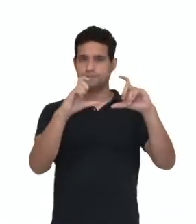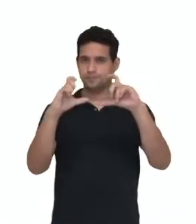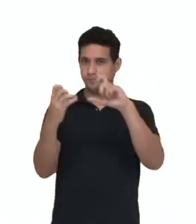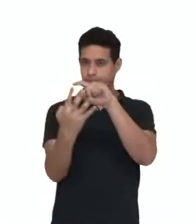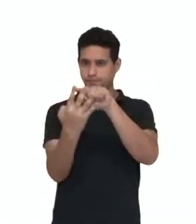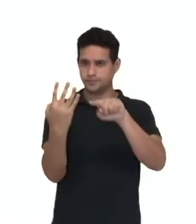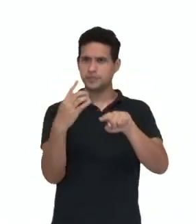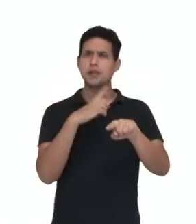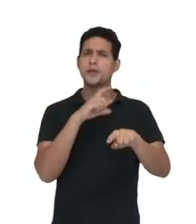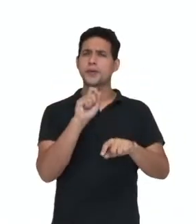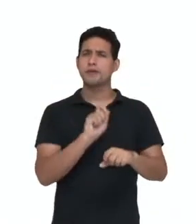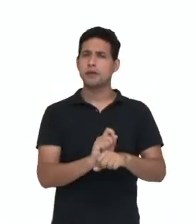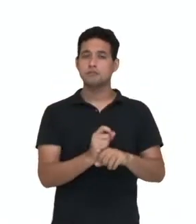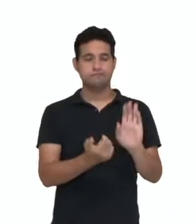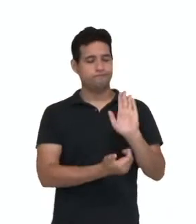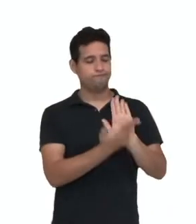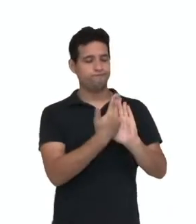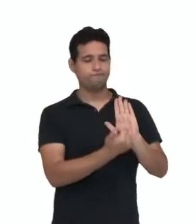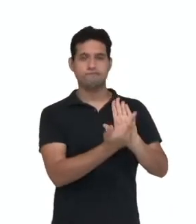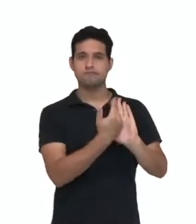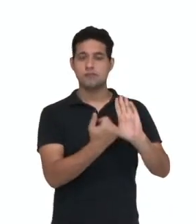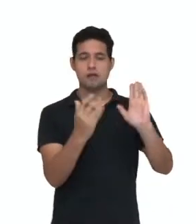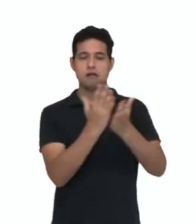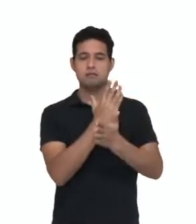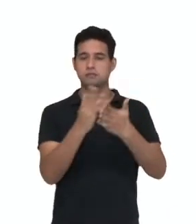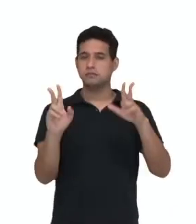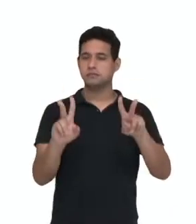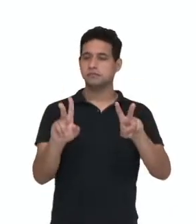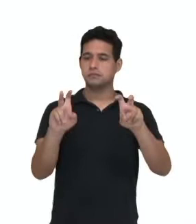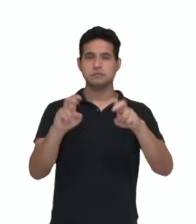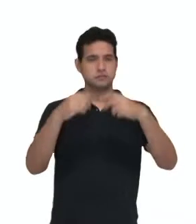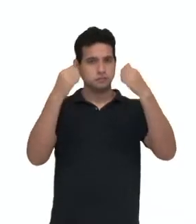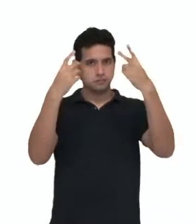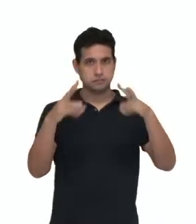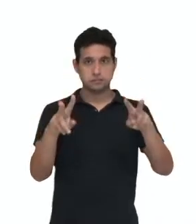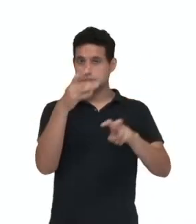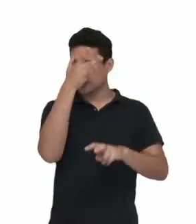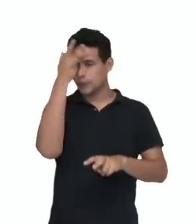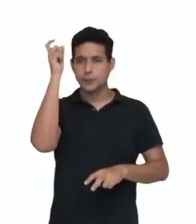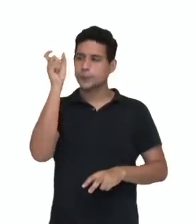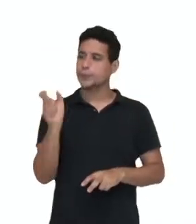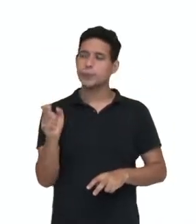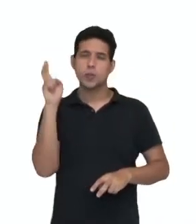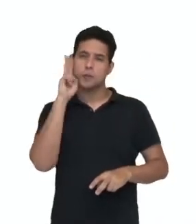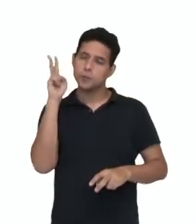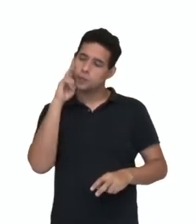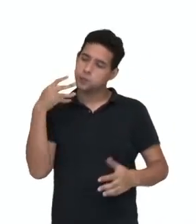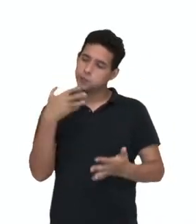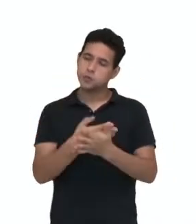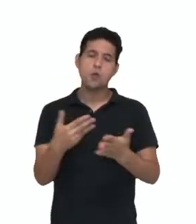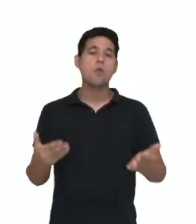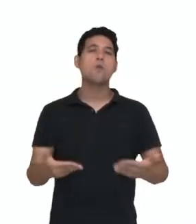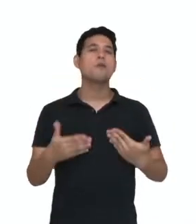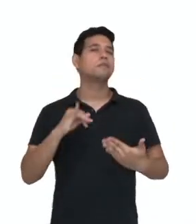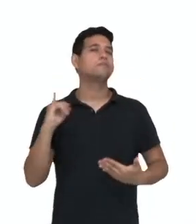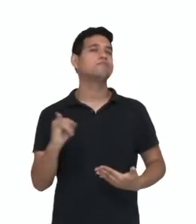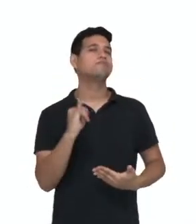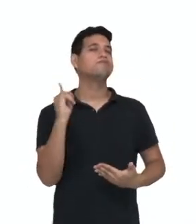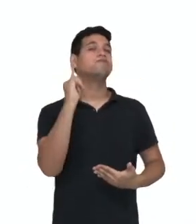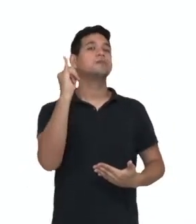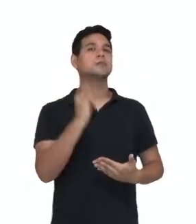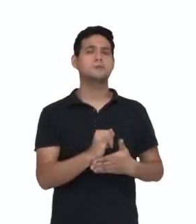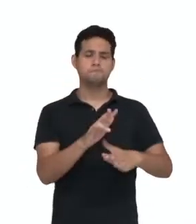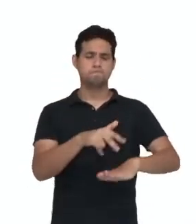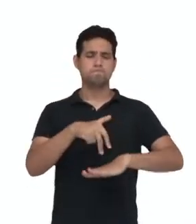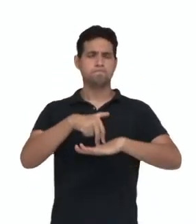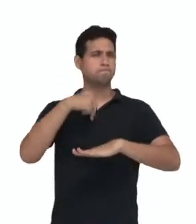tienen papel de ilustrar el tema que trata del personaje histórico y de su importancia para la